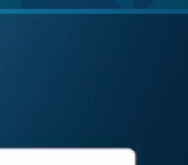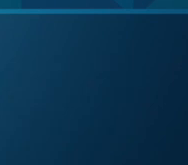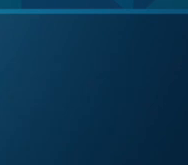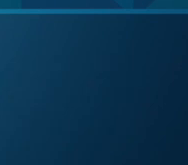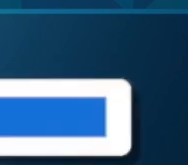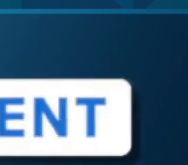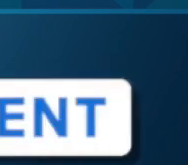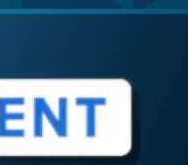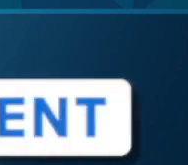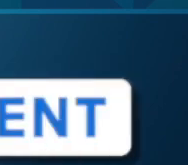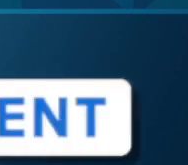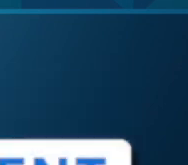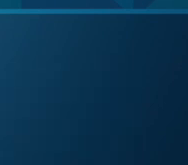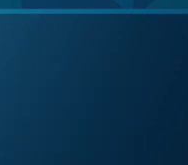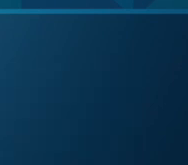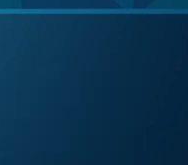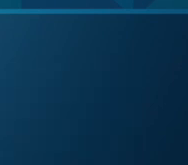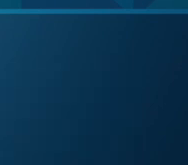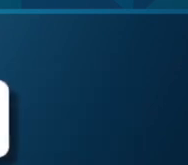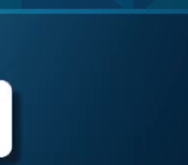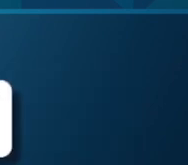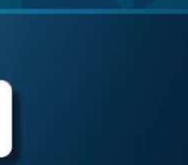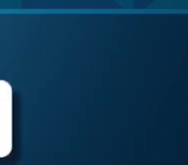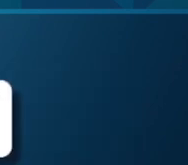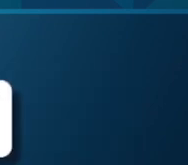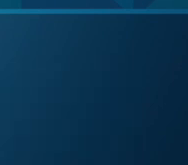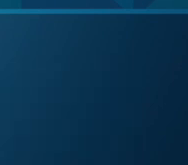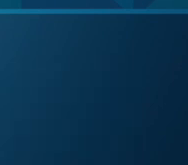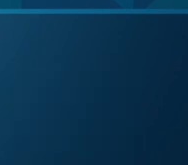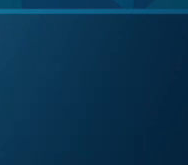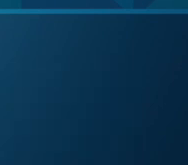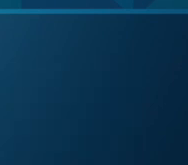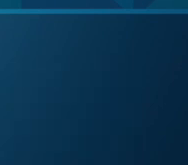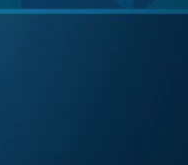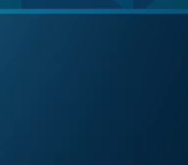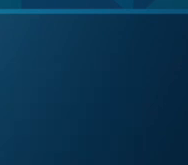notificação. Fo comentário, no fahetutang, ba media social siraseluk.